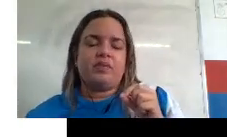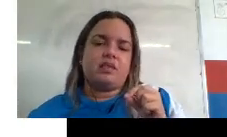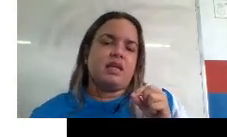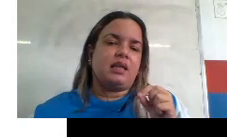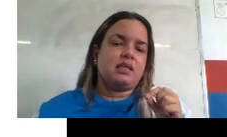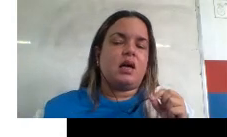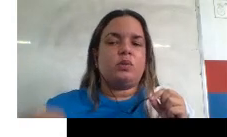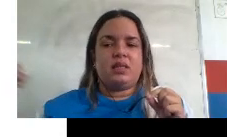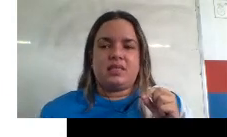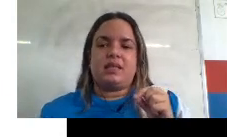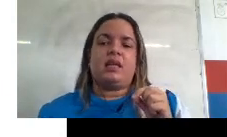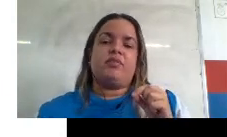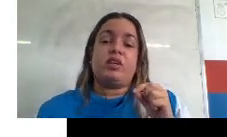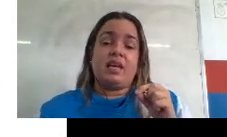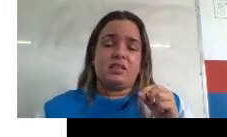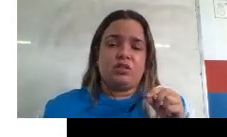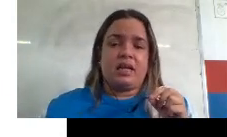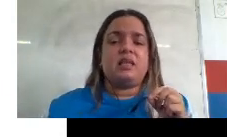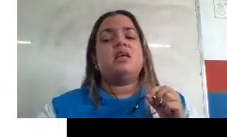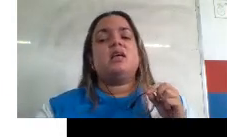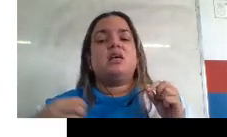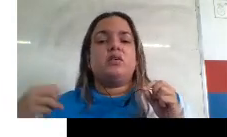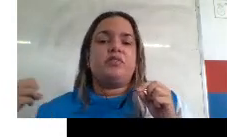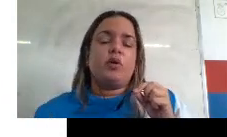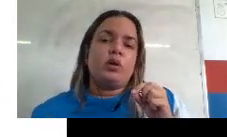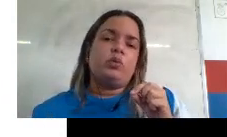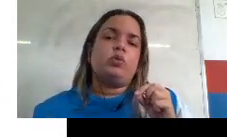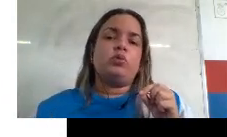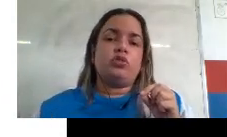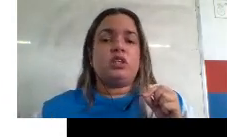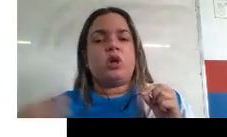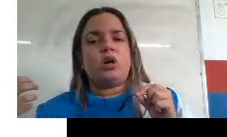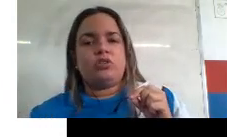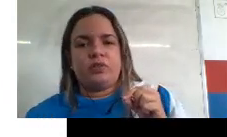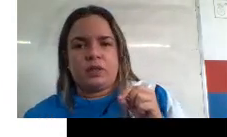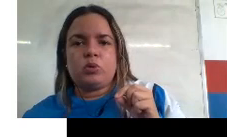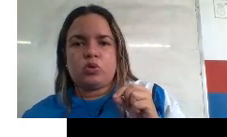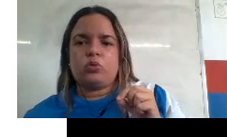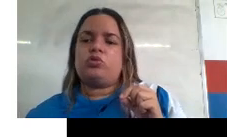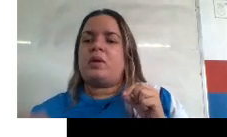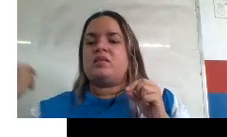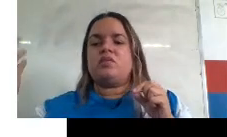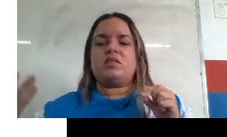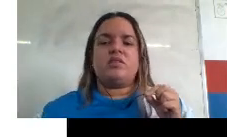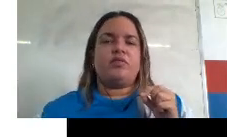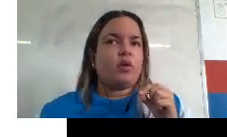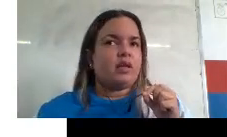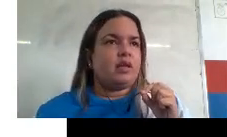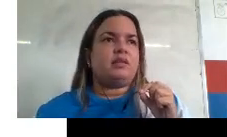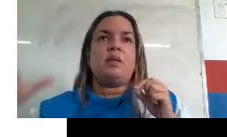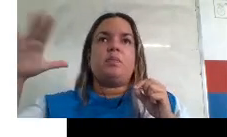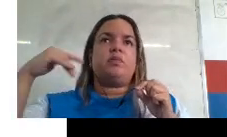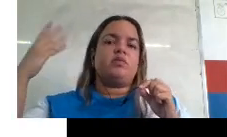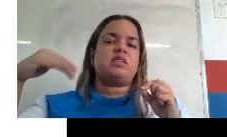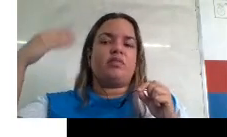a privacidade, a saúde, etc. Foi esses daí foram os que nós vimos hoje. Mas se você for